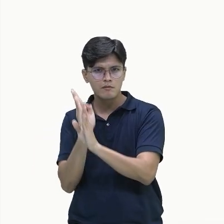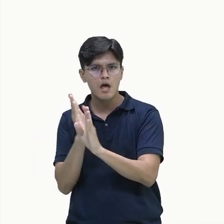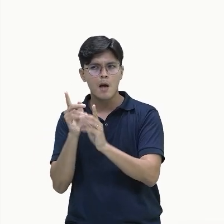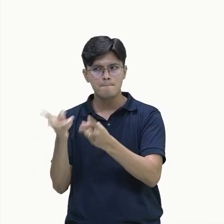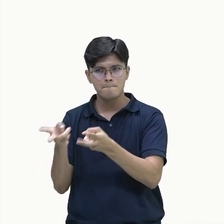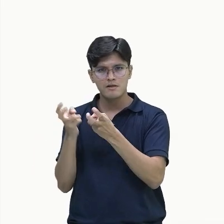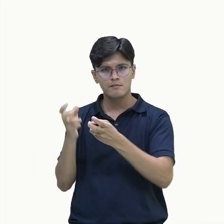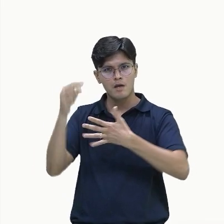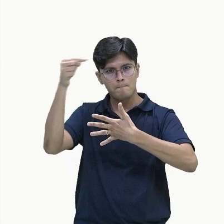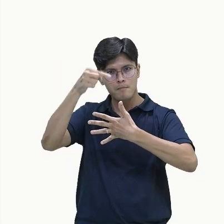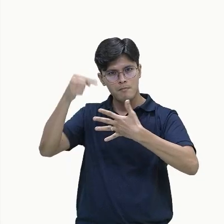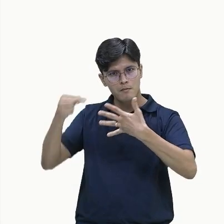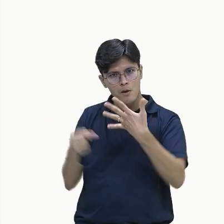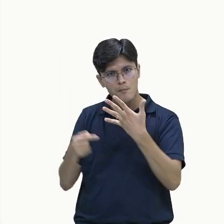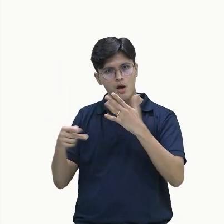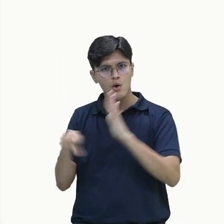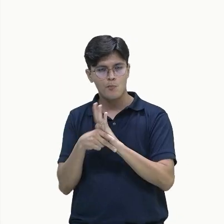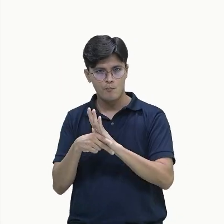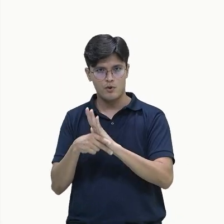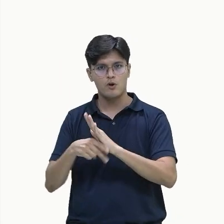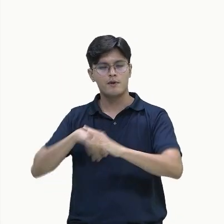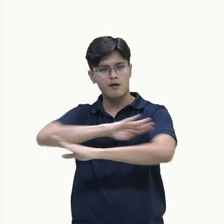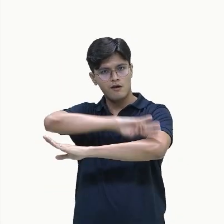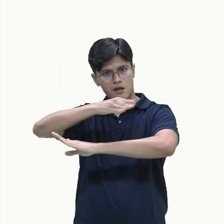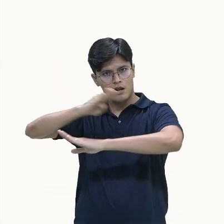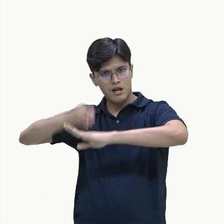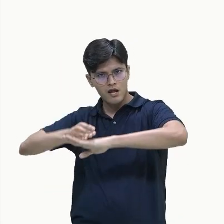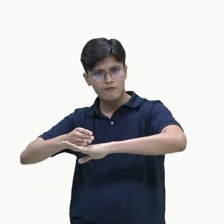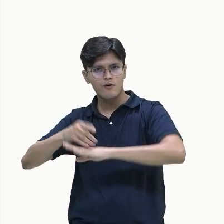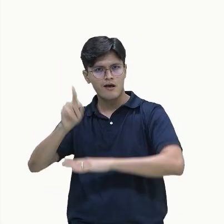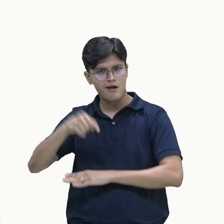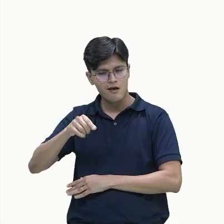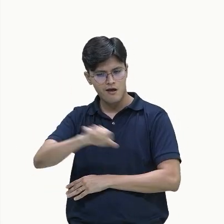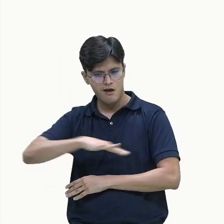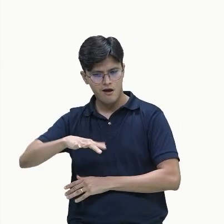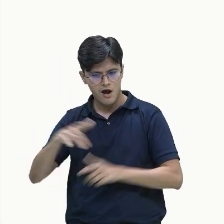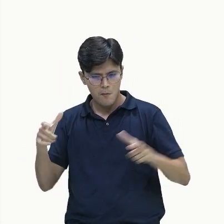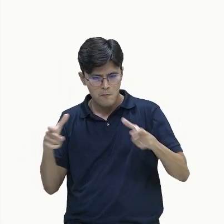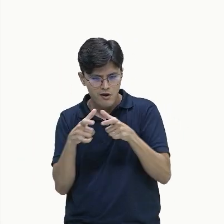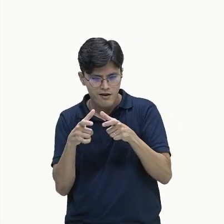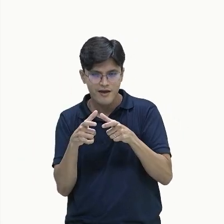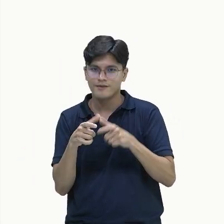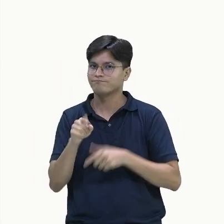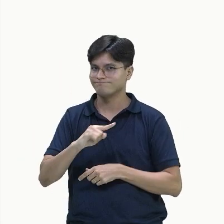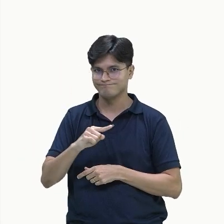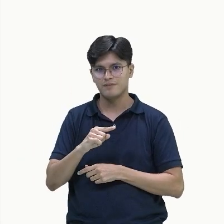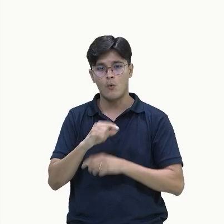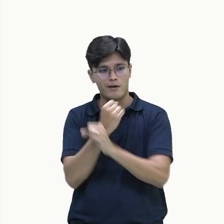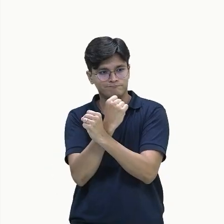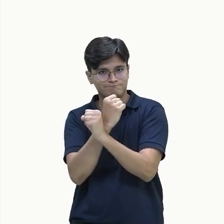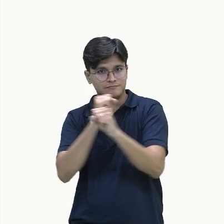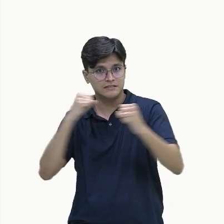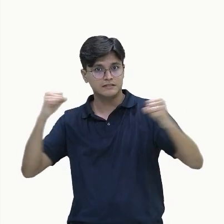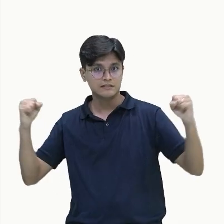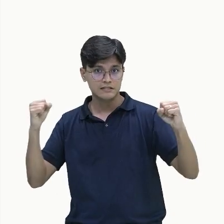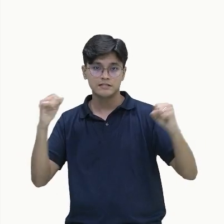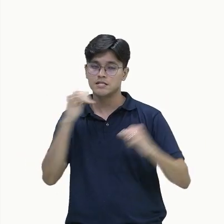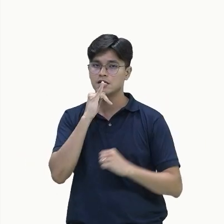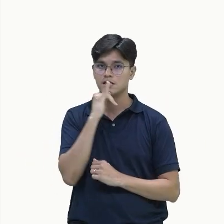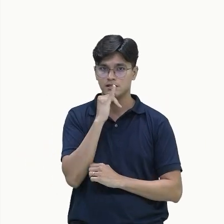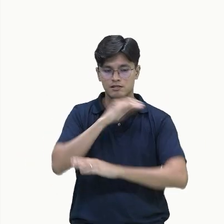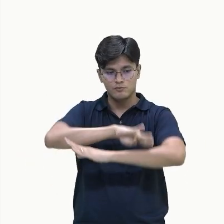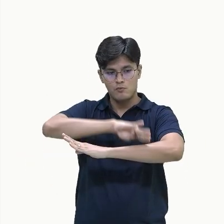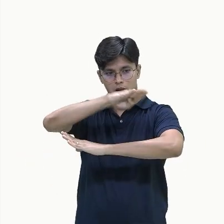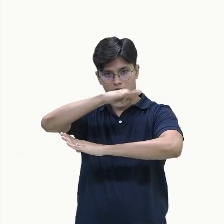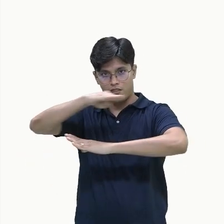tá? É uma área bem grande, bem extensa, tá? Então, quando a gente fala aí desses planaltos das Guianas,